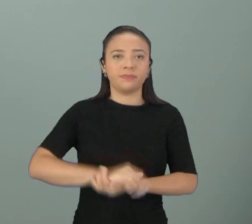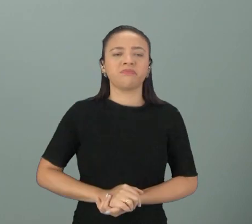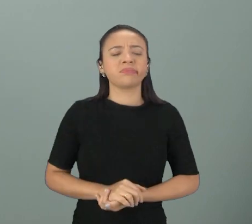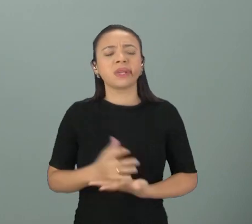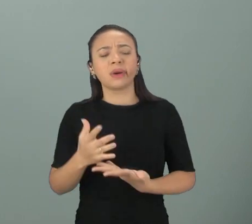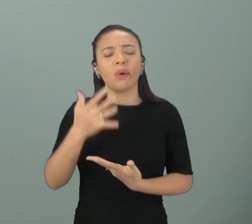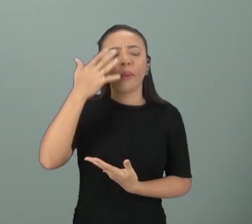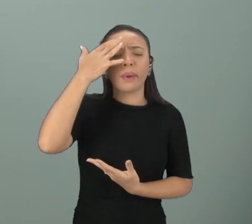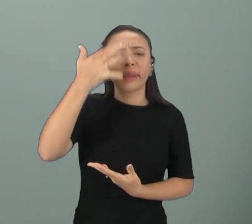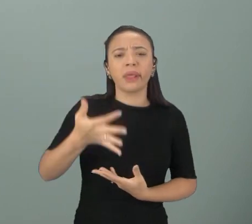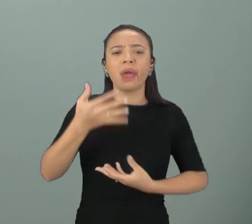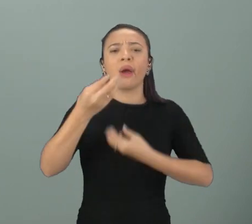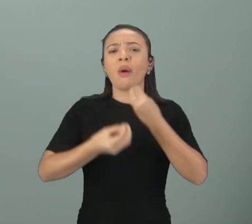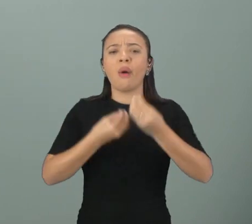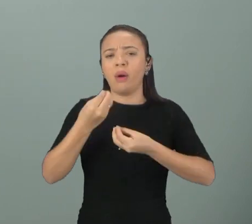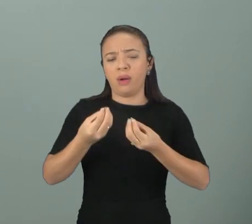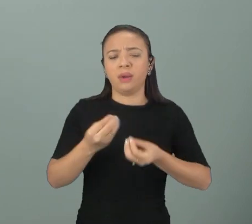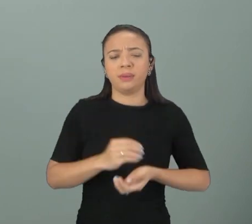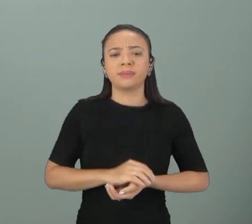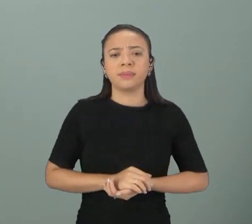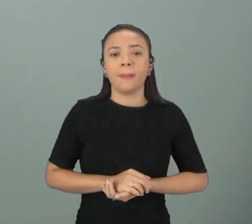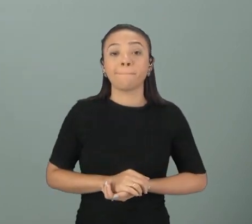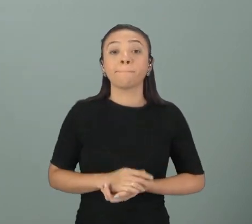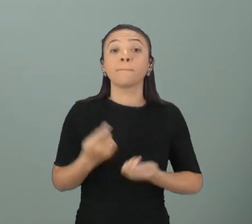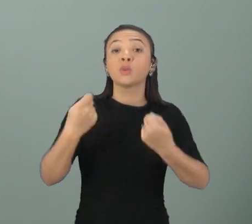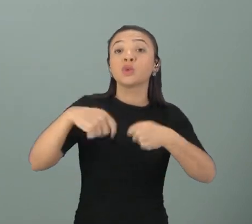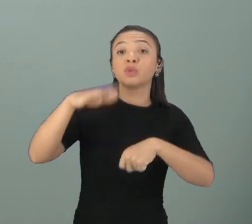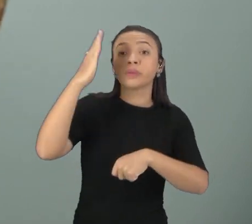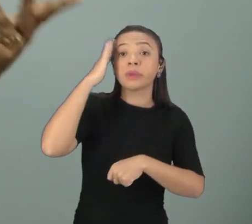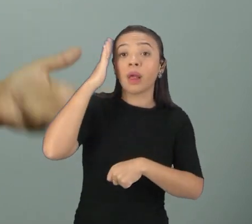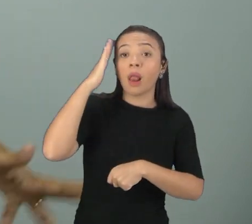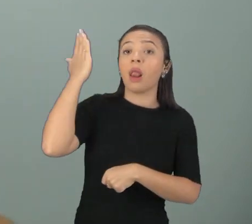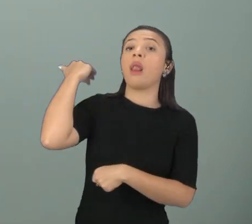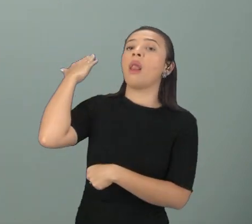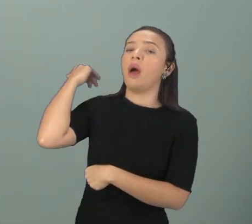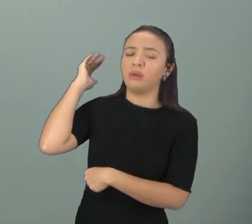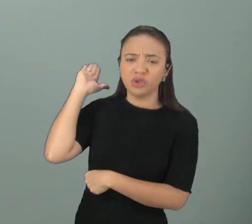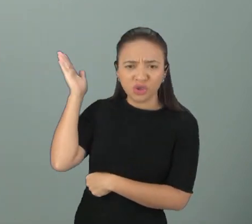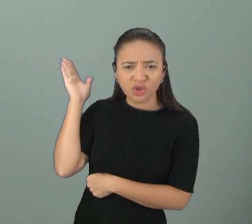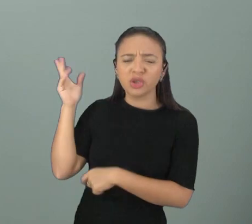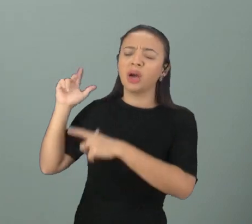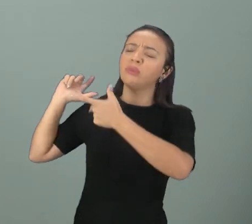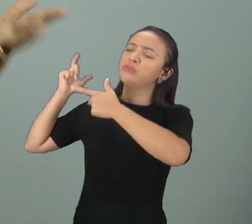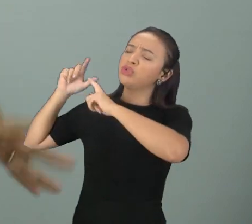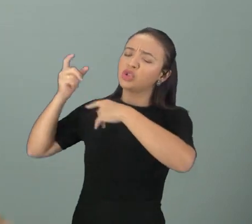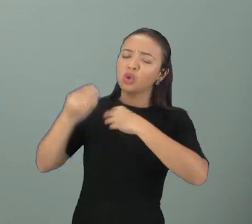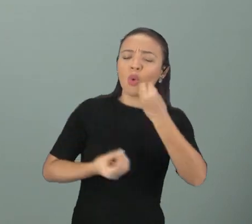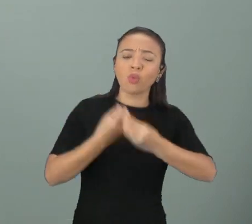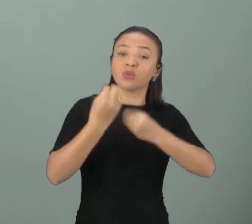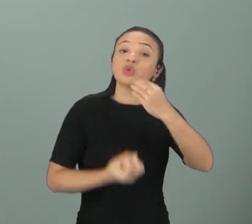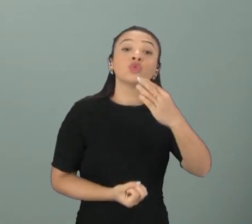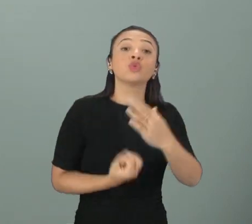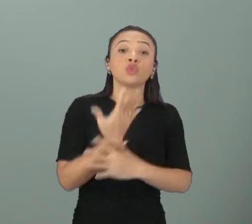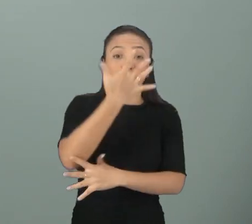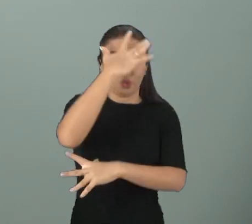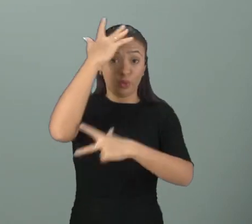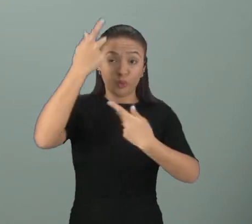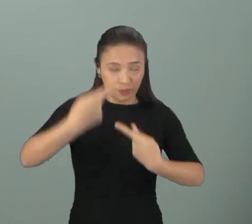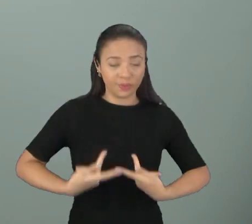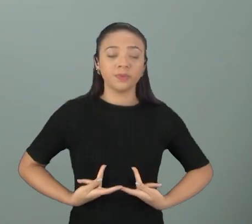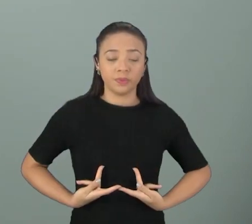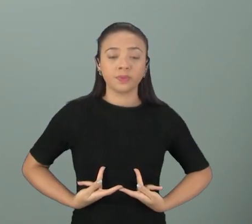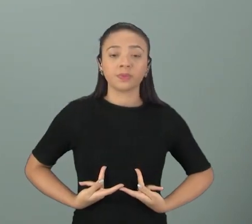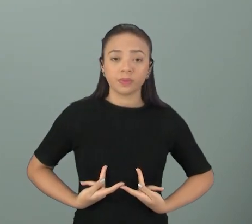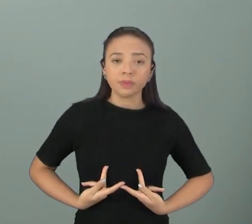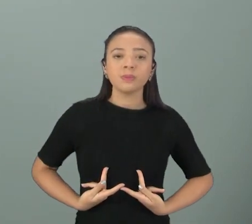entender sobre essa conceituação, né? A gente entende que desde a pré-história, desde a origem do homem,